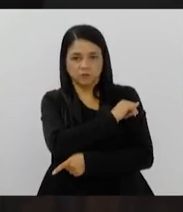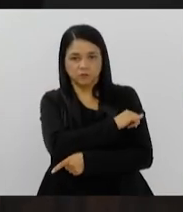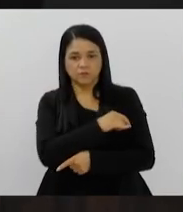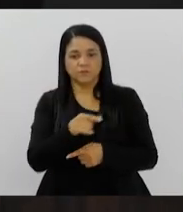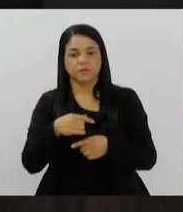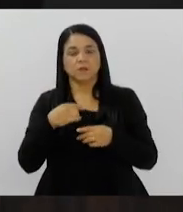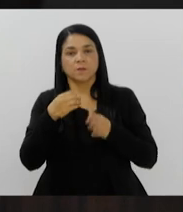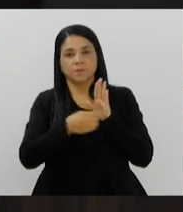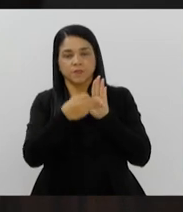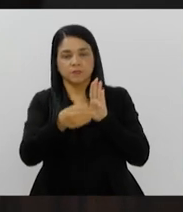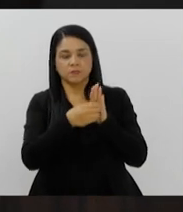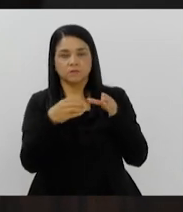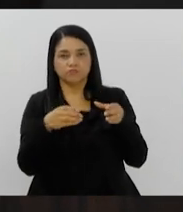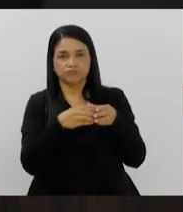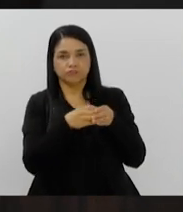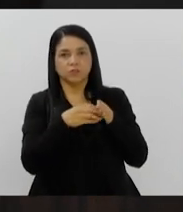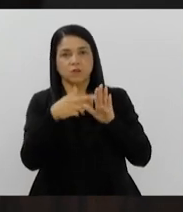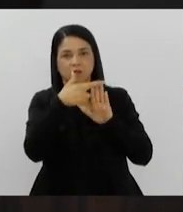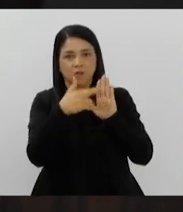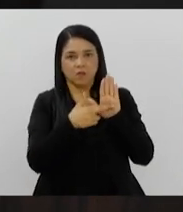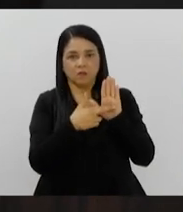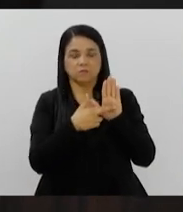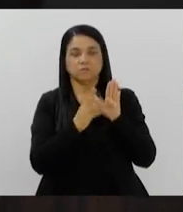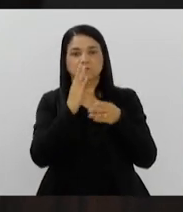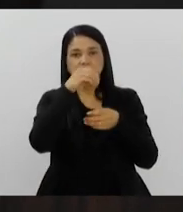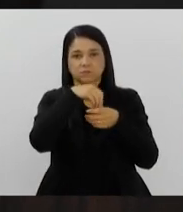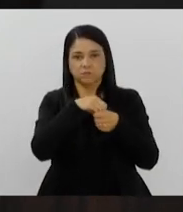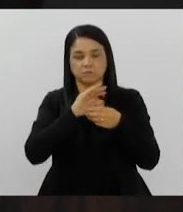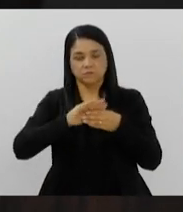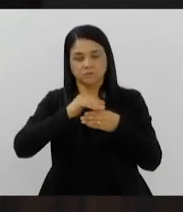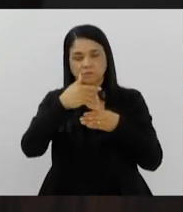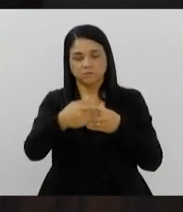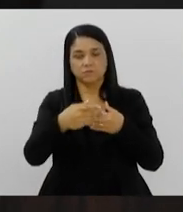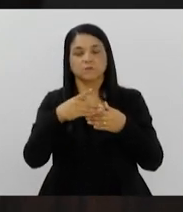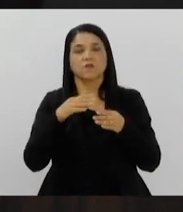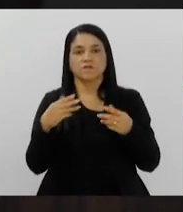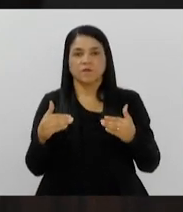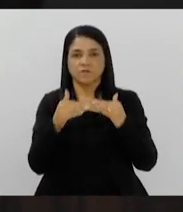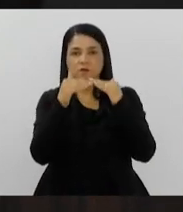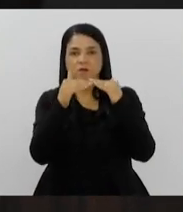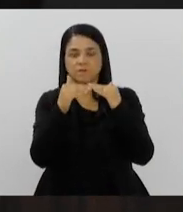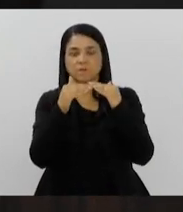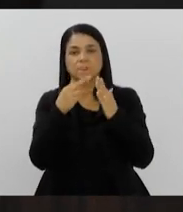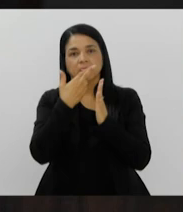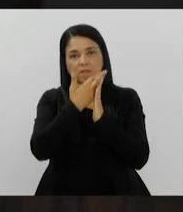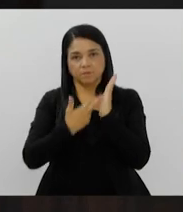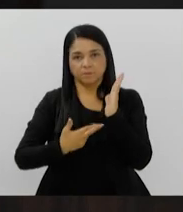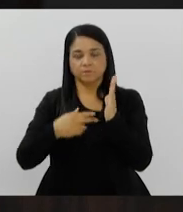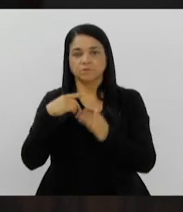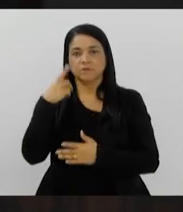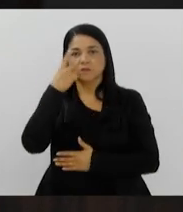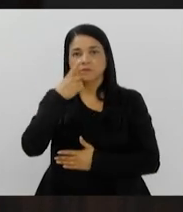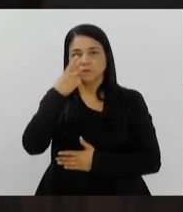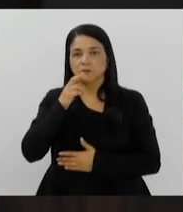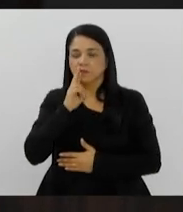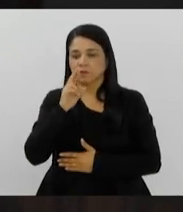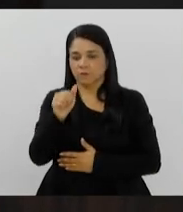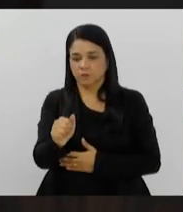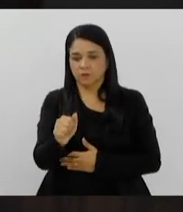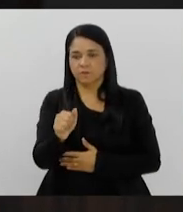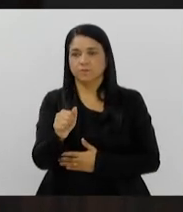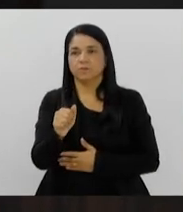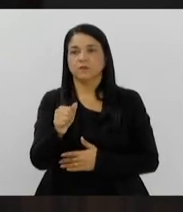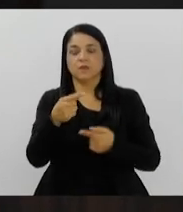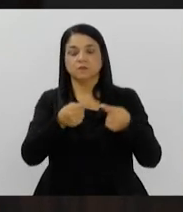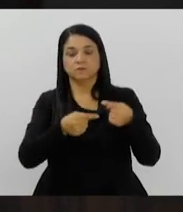Parecer da Comissão de Normas Internas e Proposições Externas, favorável. Relator, deputado Rodrigo Amorim.